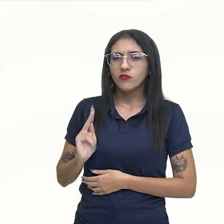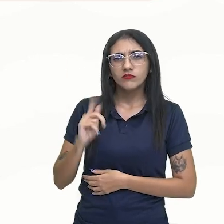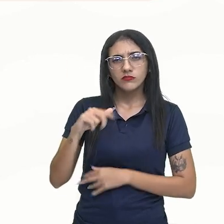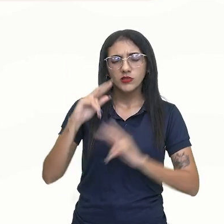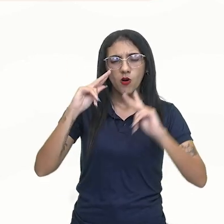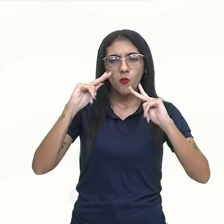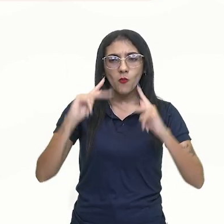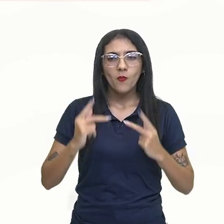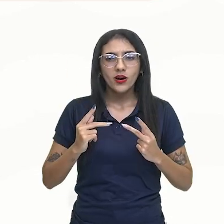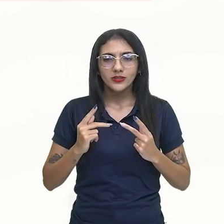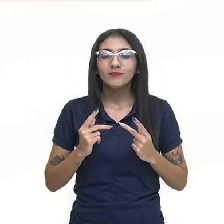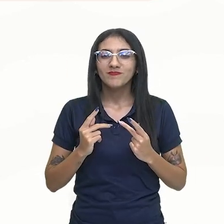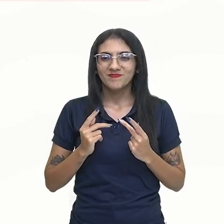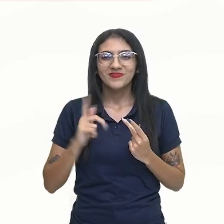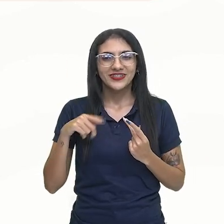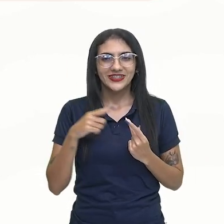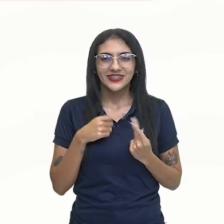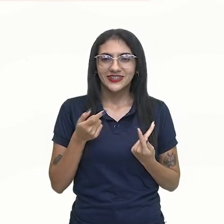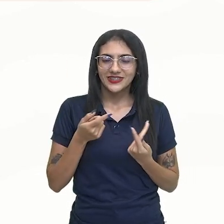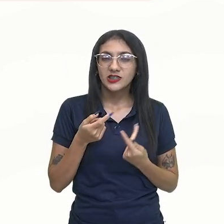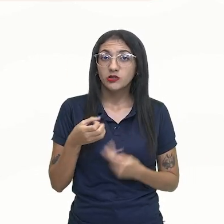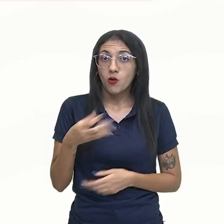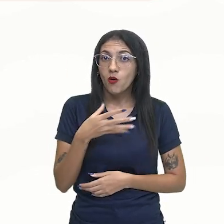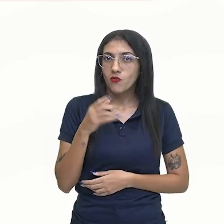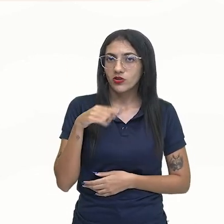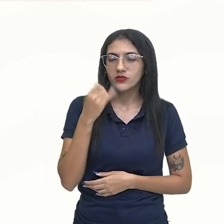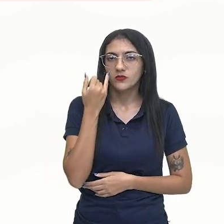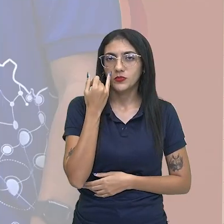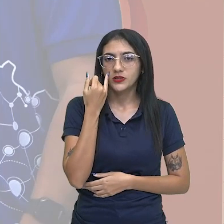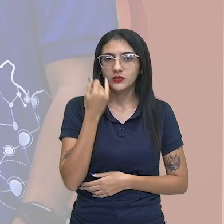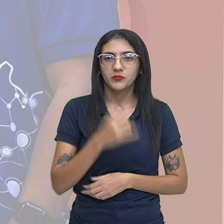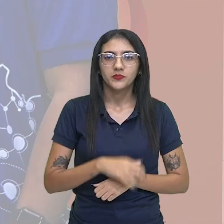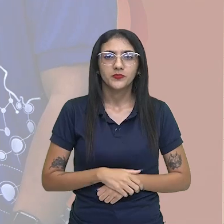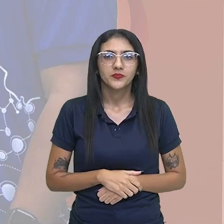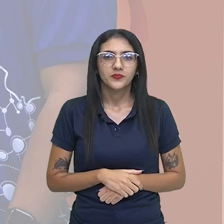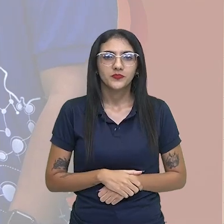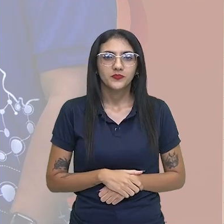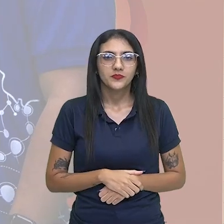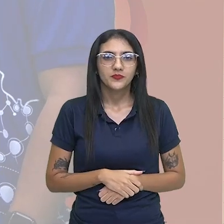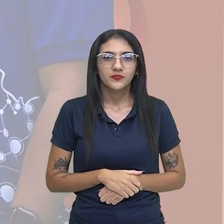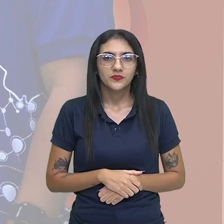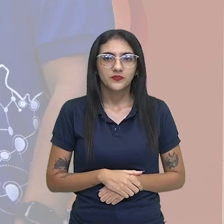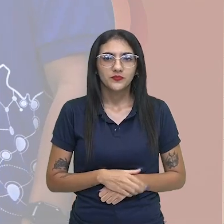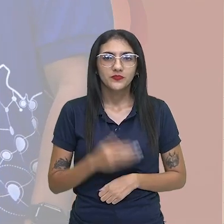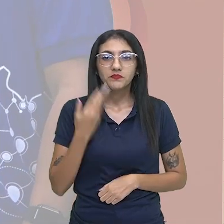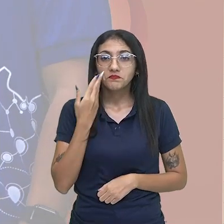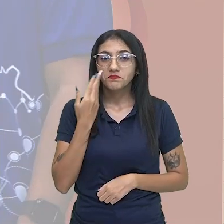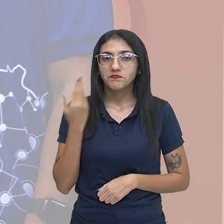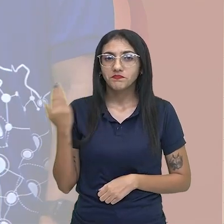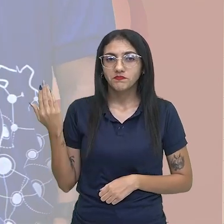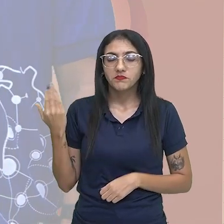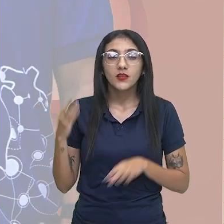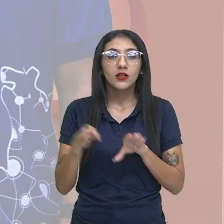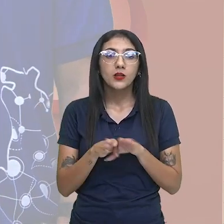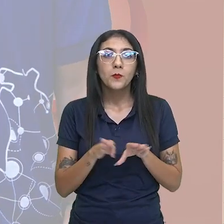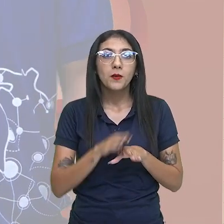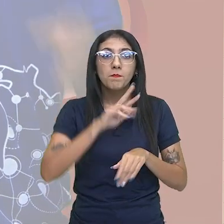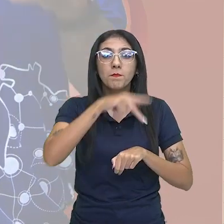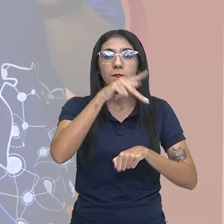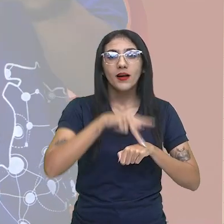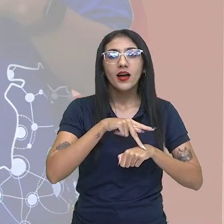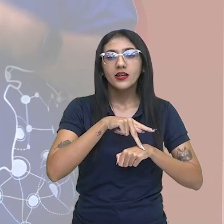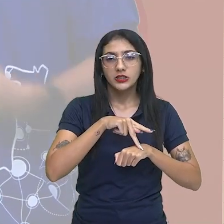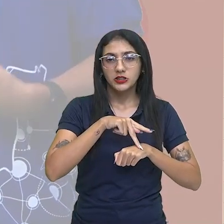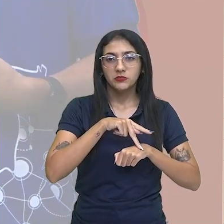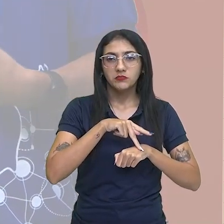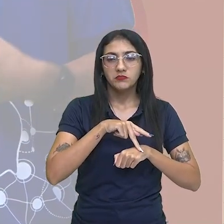humana, ela é bem recente, em 2023 é agora, tá? A gente tem também uma distribuição por países, pessoal. A gente